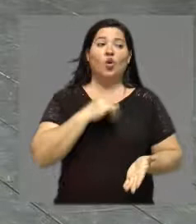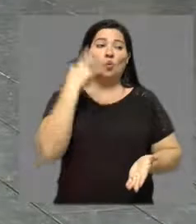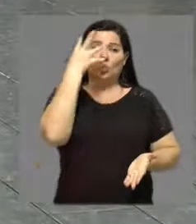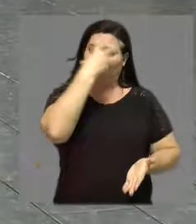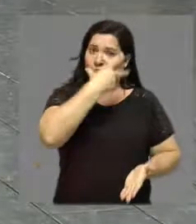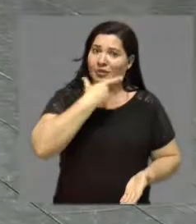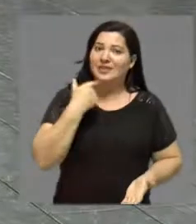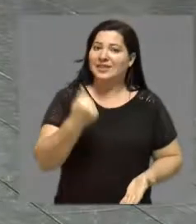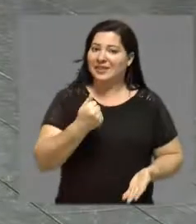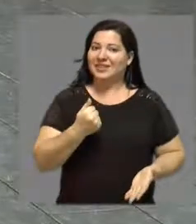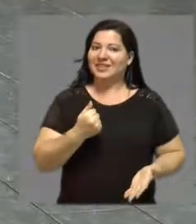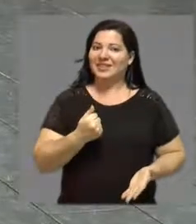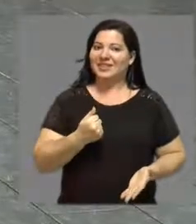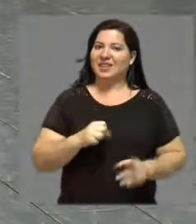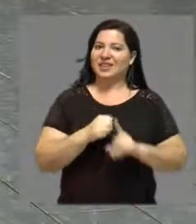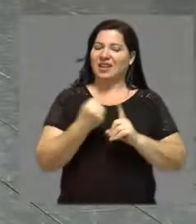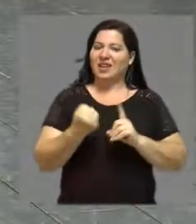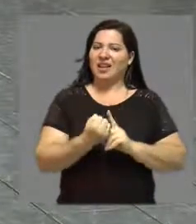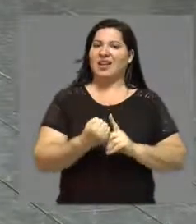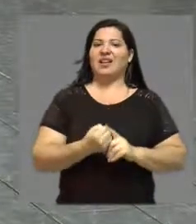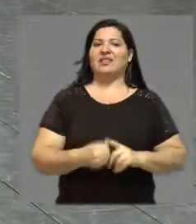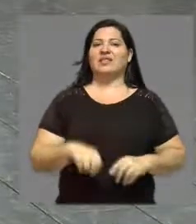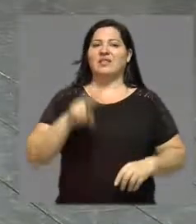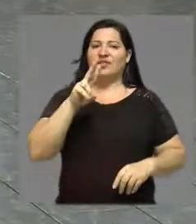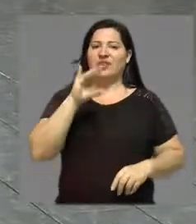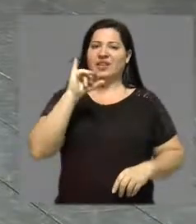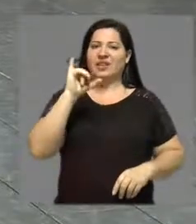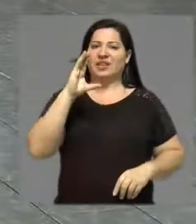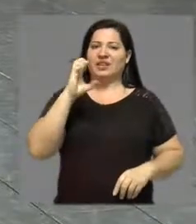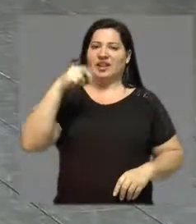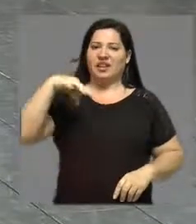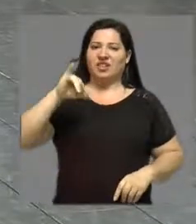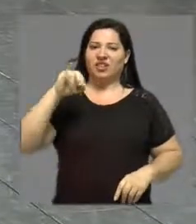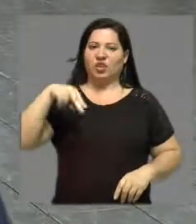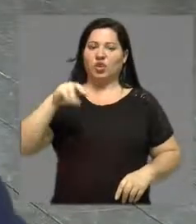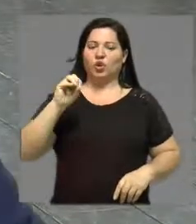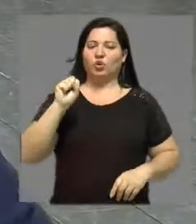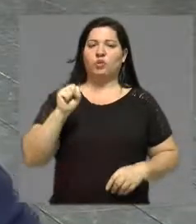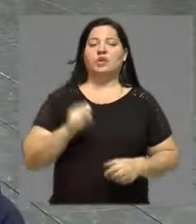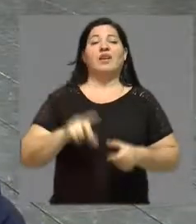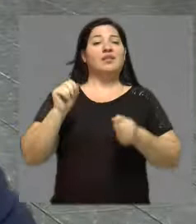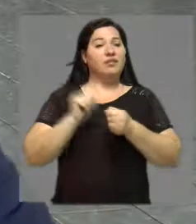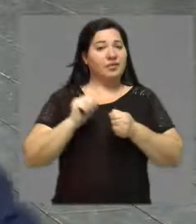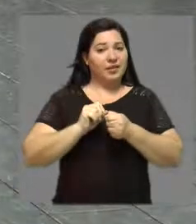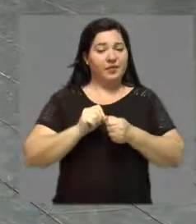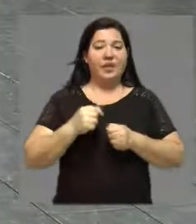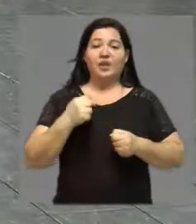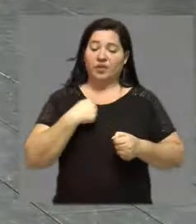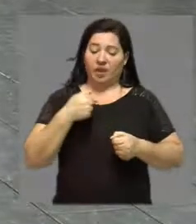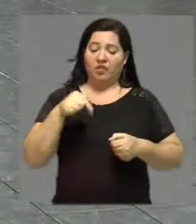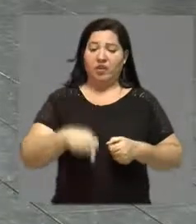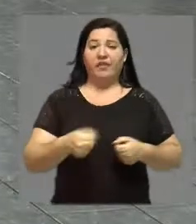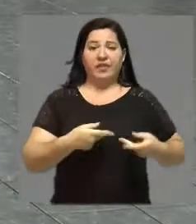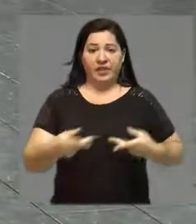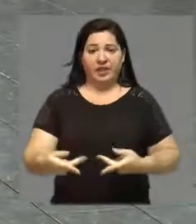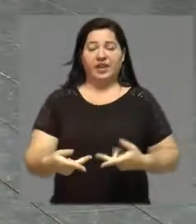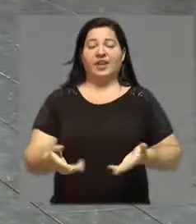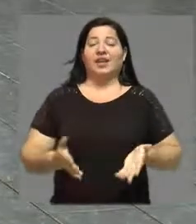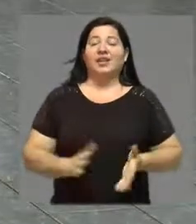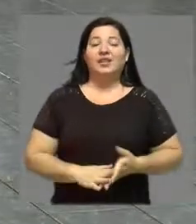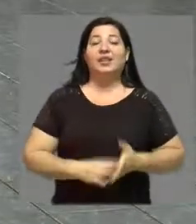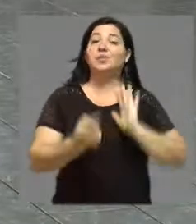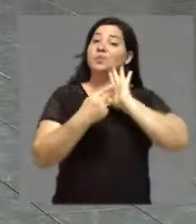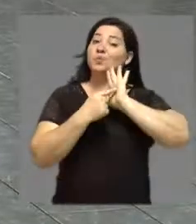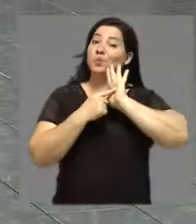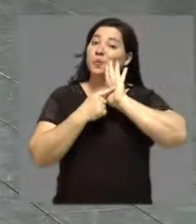muito bonito que a Sociedade de São Vicente de Paulo, que os vicentinos estão fazendo. Então, eu aqui, com essa visita nossa nos